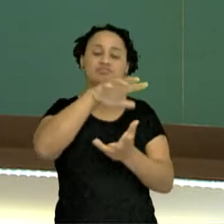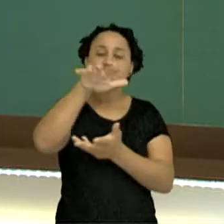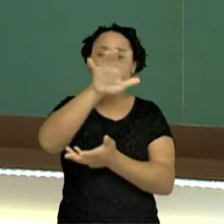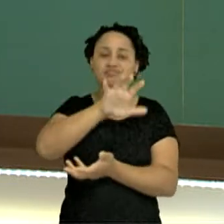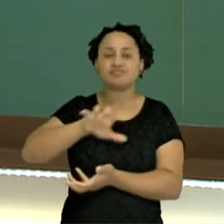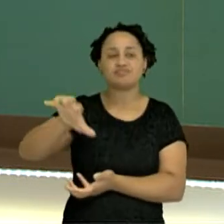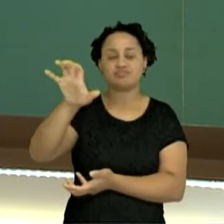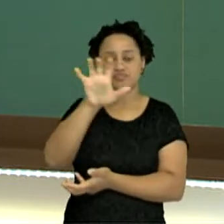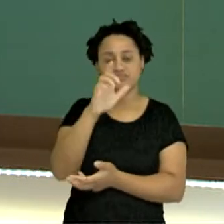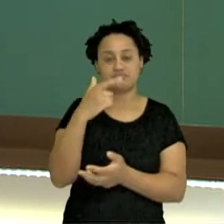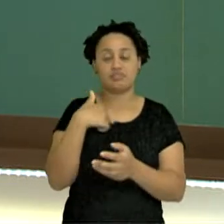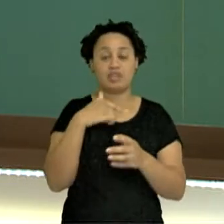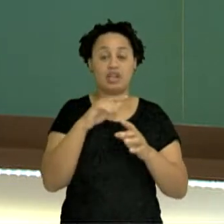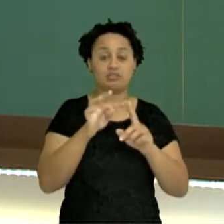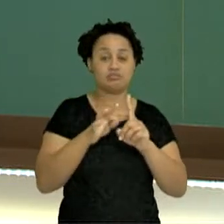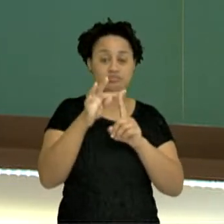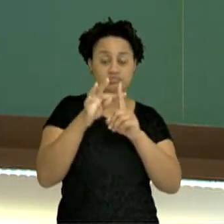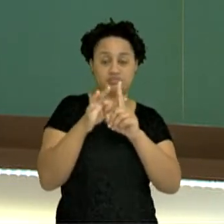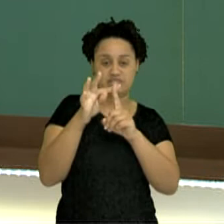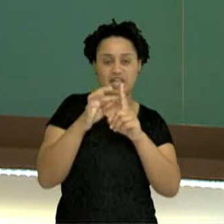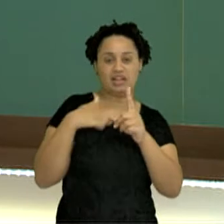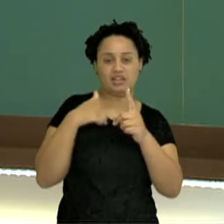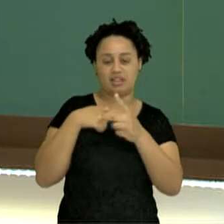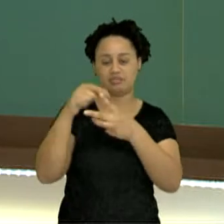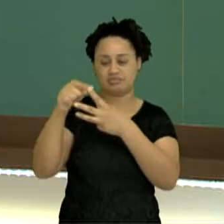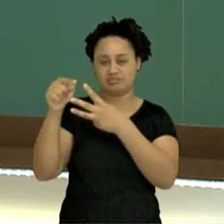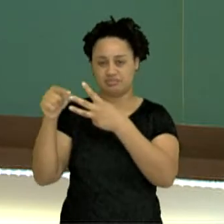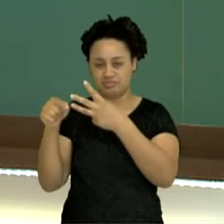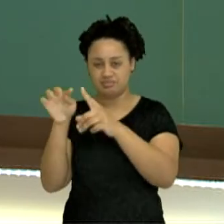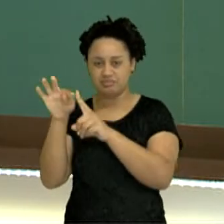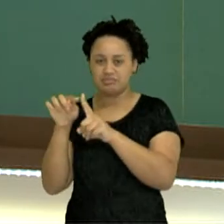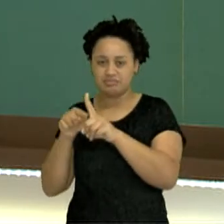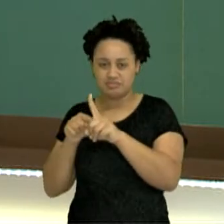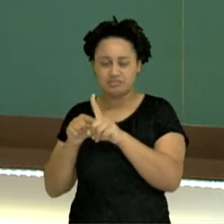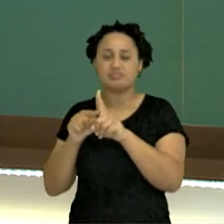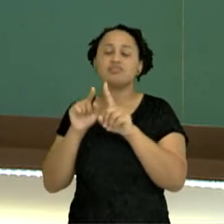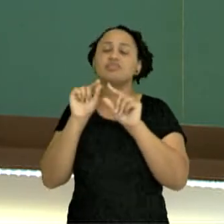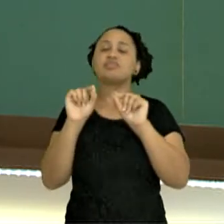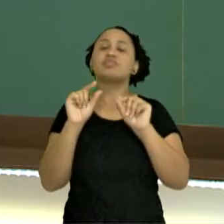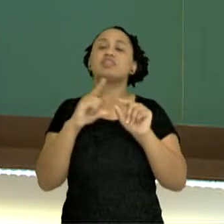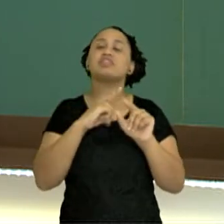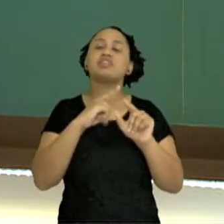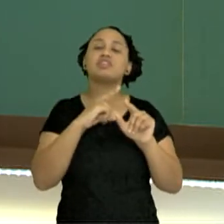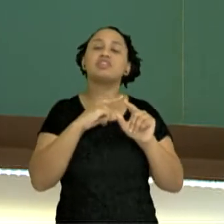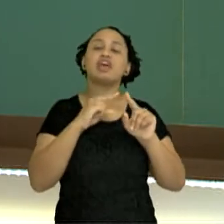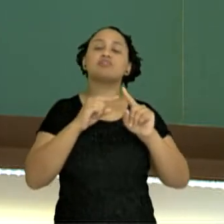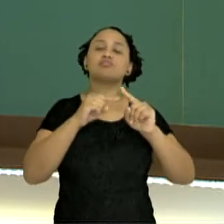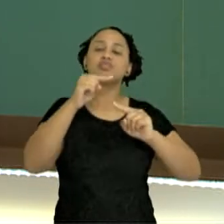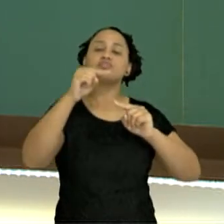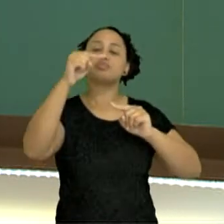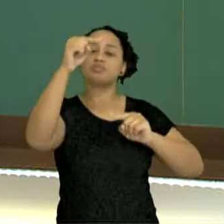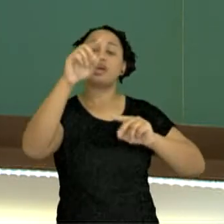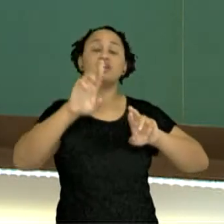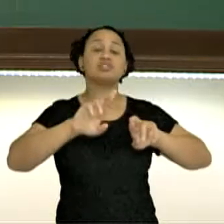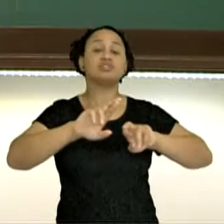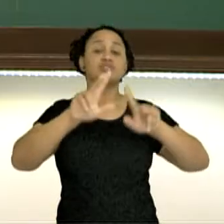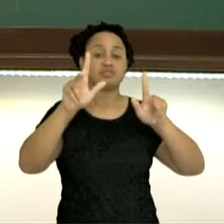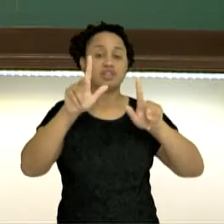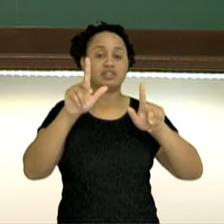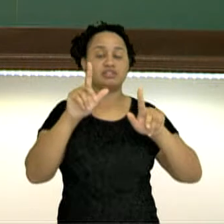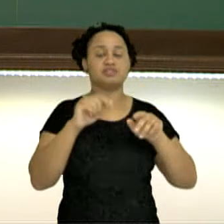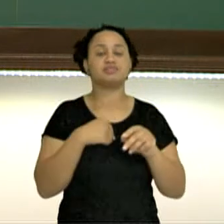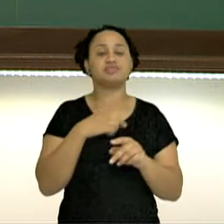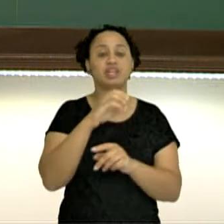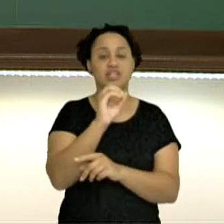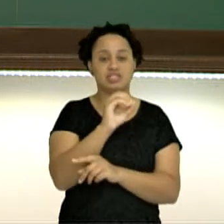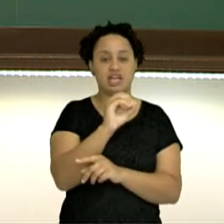escalas termométricas, conforme eu já disse aqui, Celsius, Kelvin ou Fahrenheit, elas têm graduações diferentes. 0